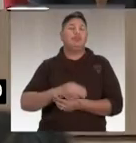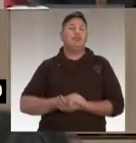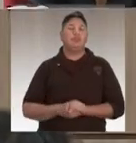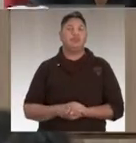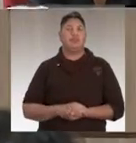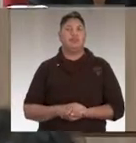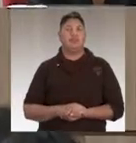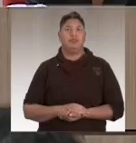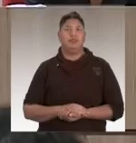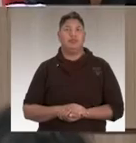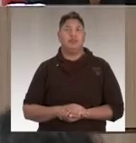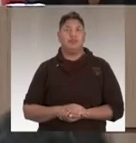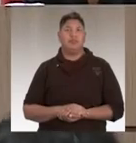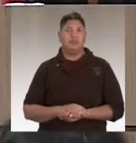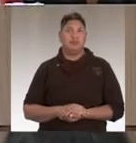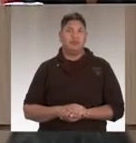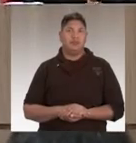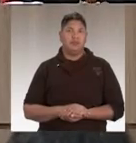Trabalho.